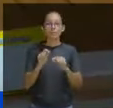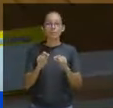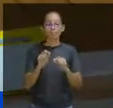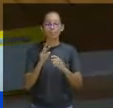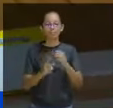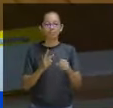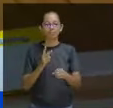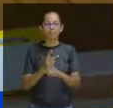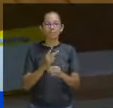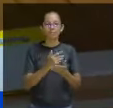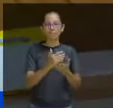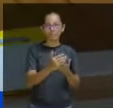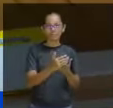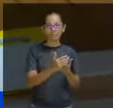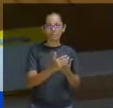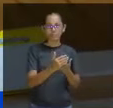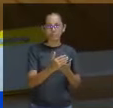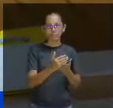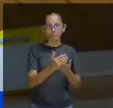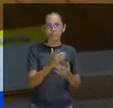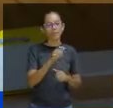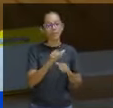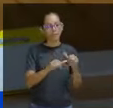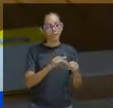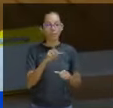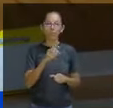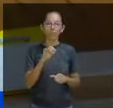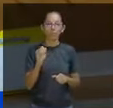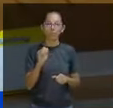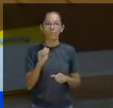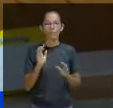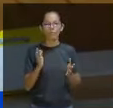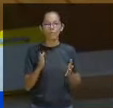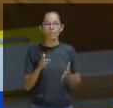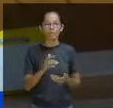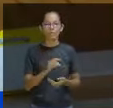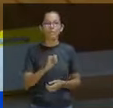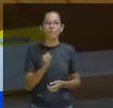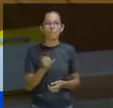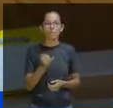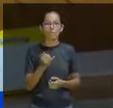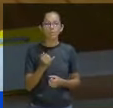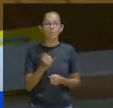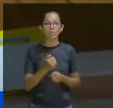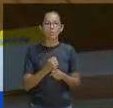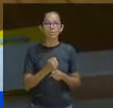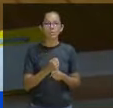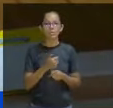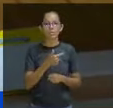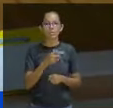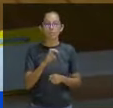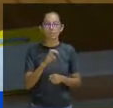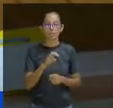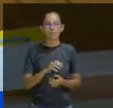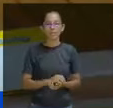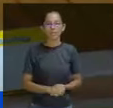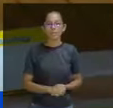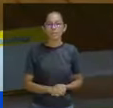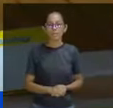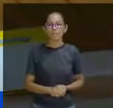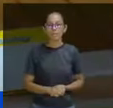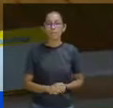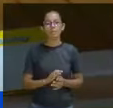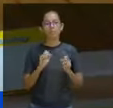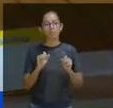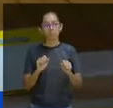biênio dele só vai começar em janeiro de 2025. Né? Me parece que seria uma forma de resolver, fazendo uma